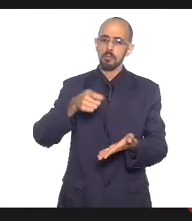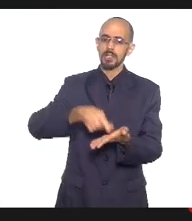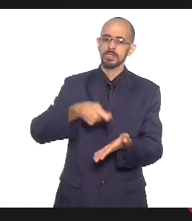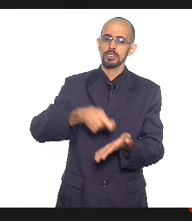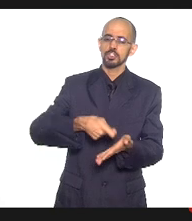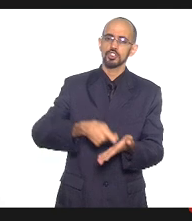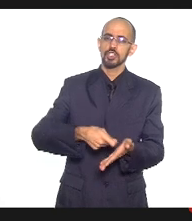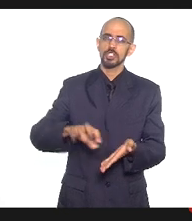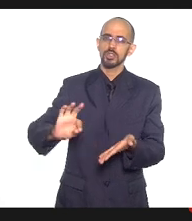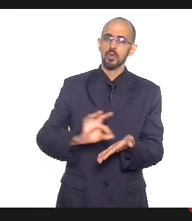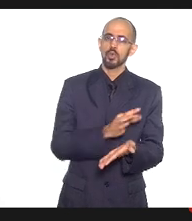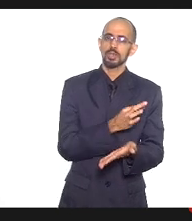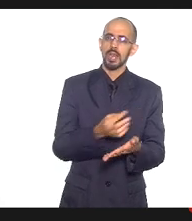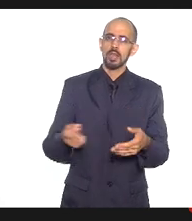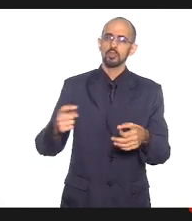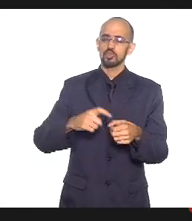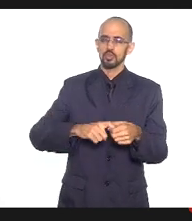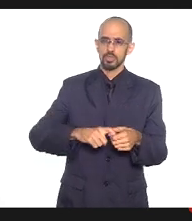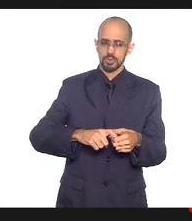do contrato de concessão.